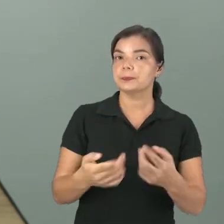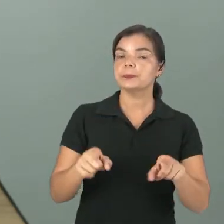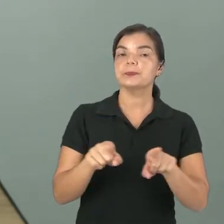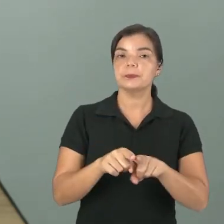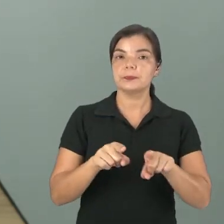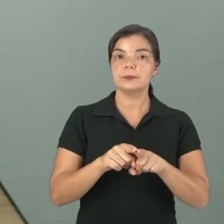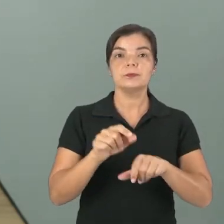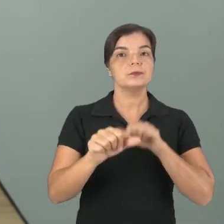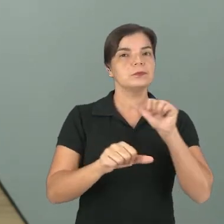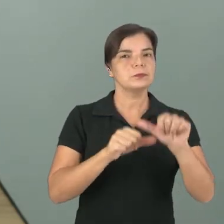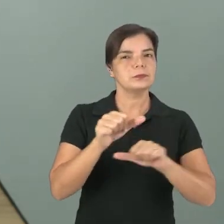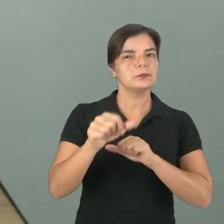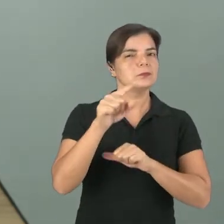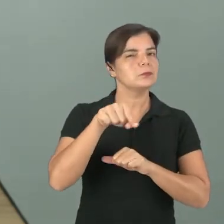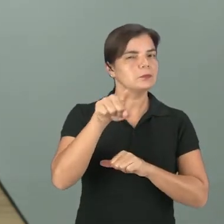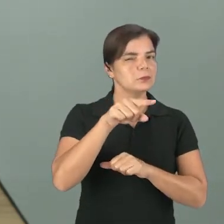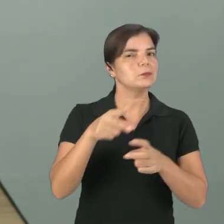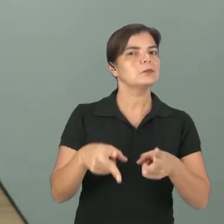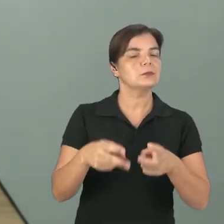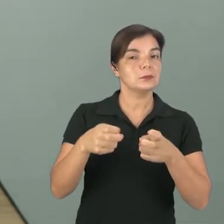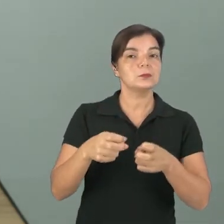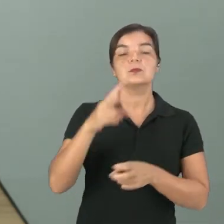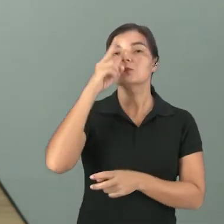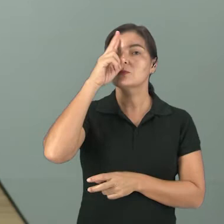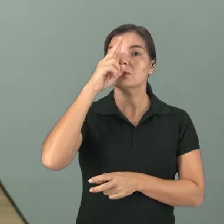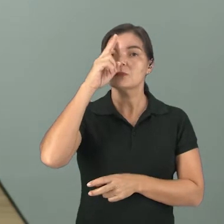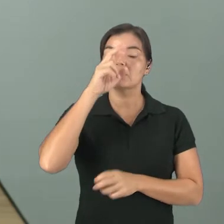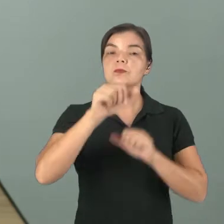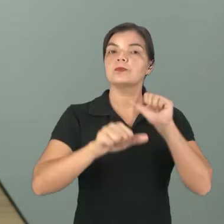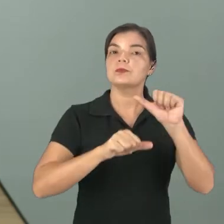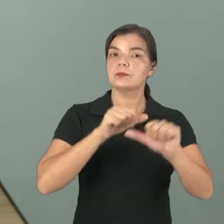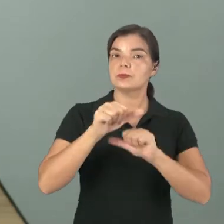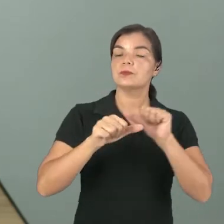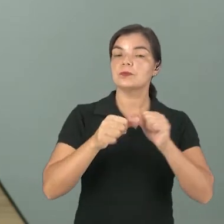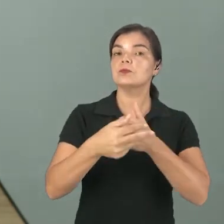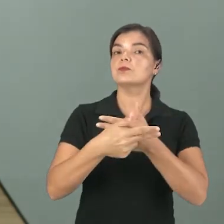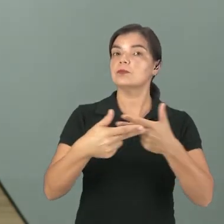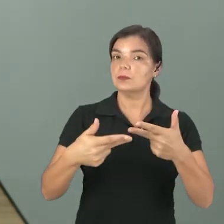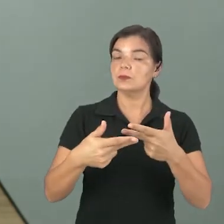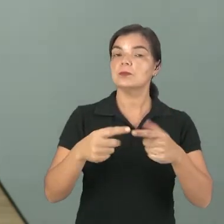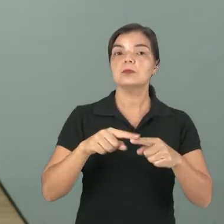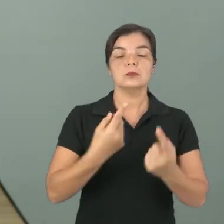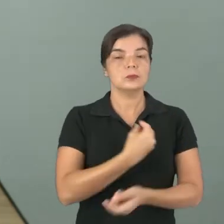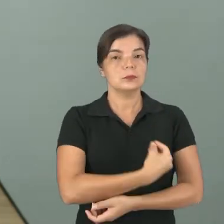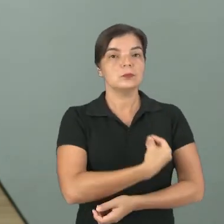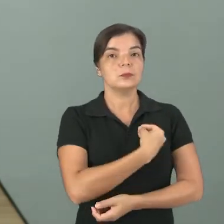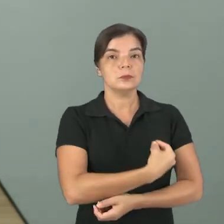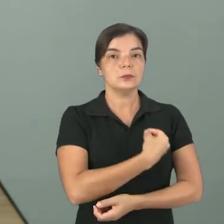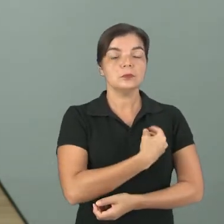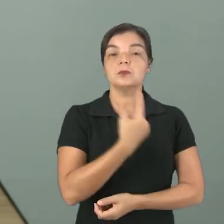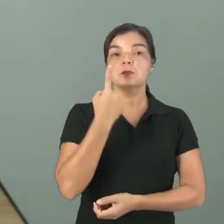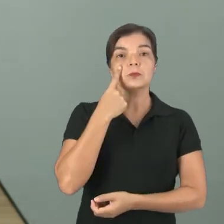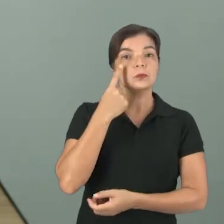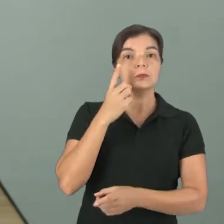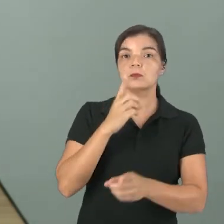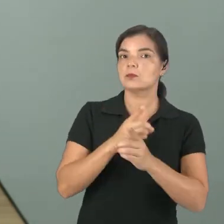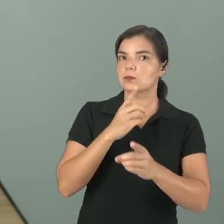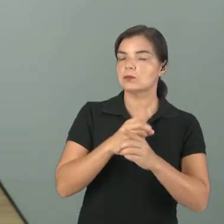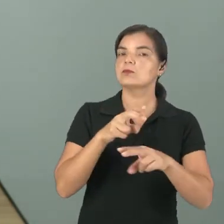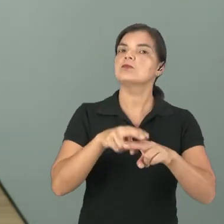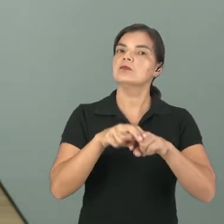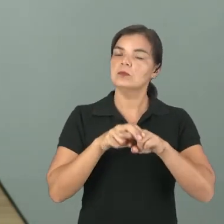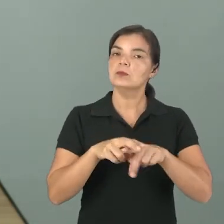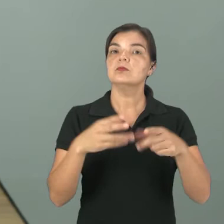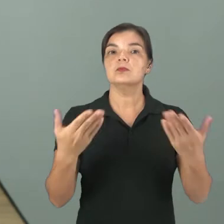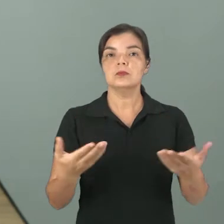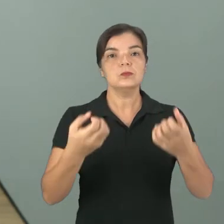de transformações, vocês perceberam? Nessas histórias há transformações de situações. Na vida real nós não encontramos isso. É por